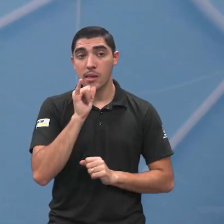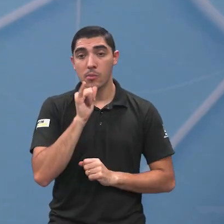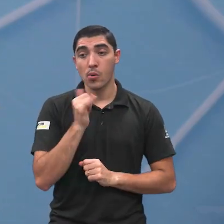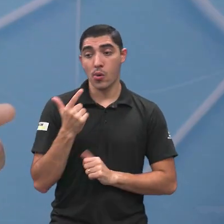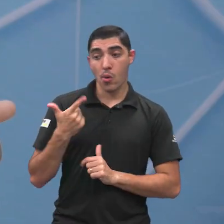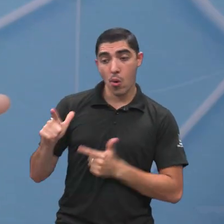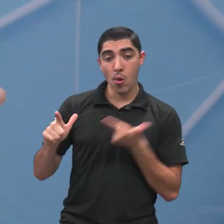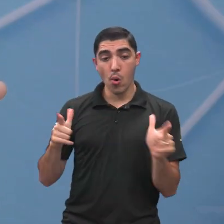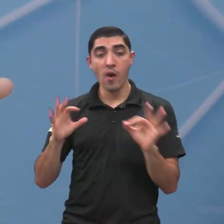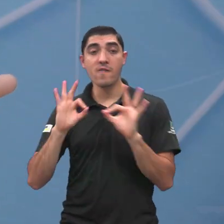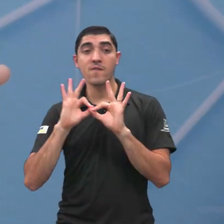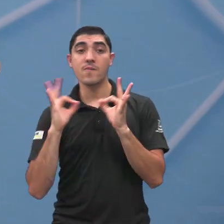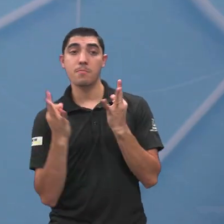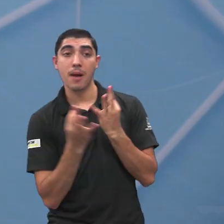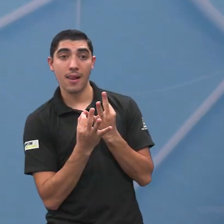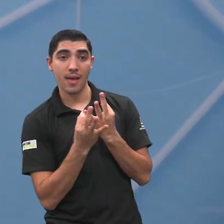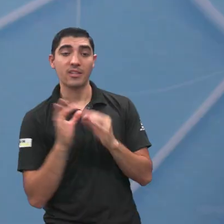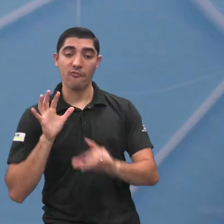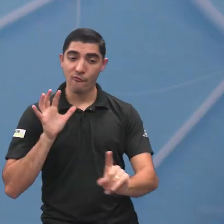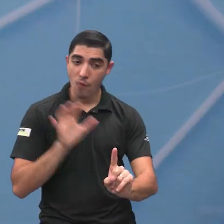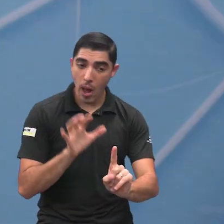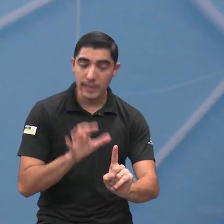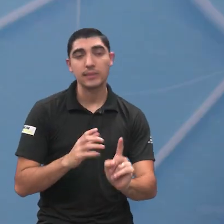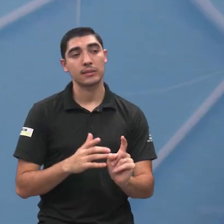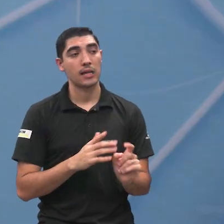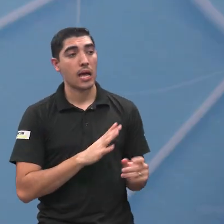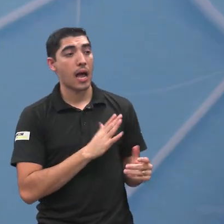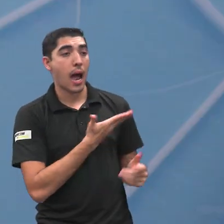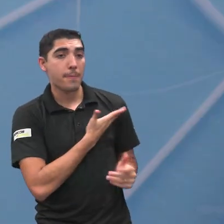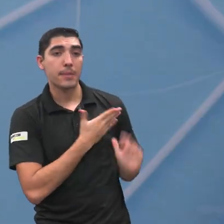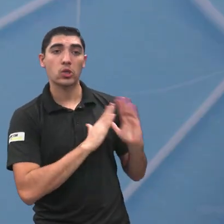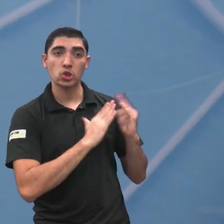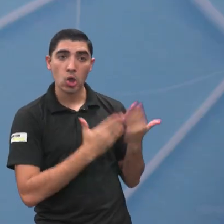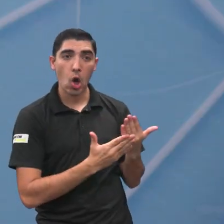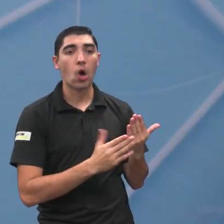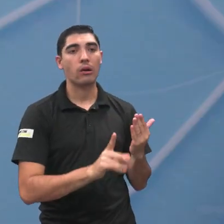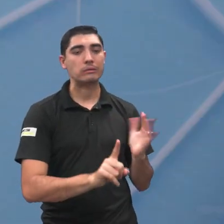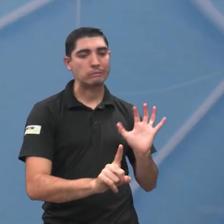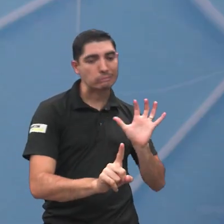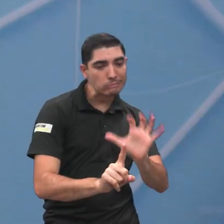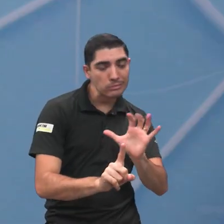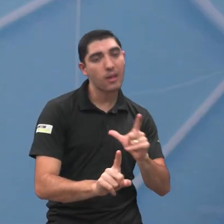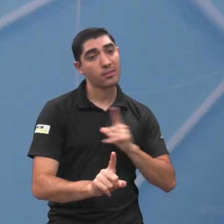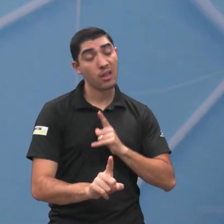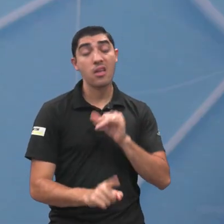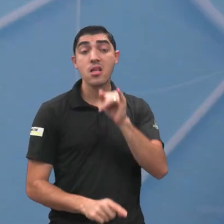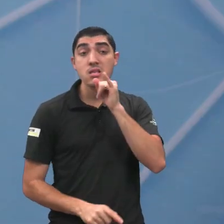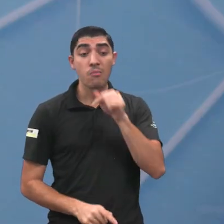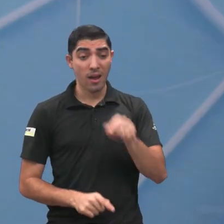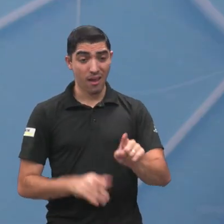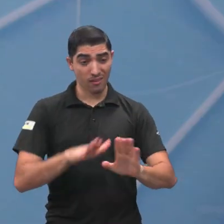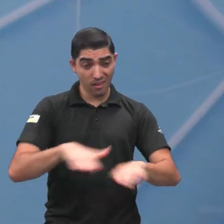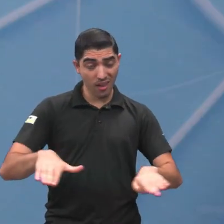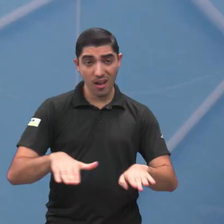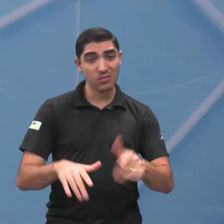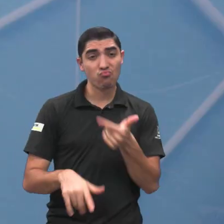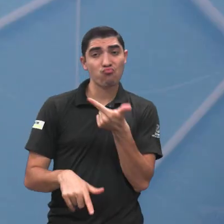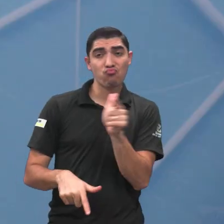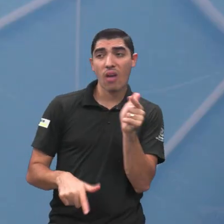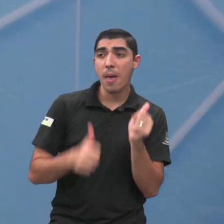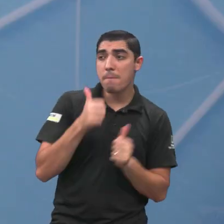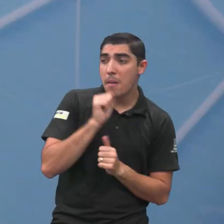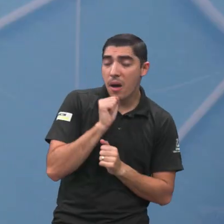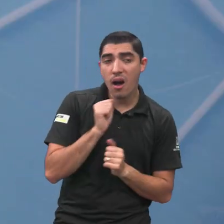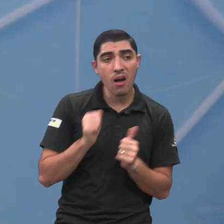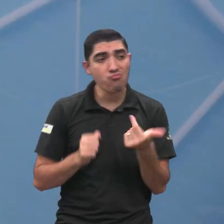demais parentes, pelo um grupo escolar, né? Então a mãe que não tem o pai, ela pode suprir, digamos assim,